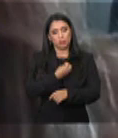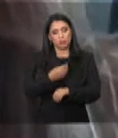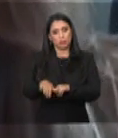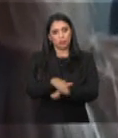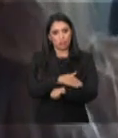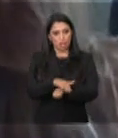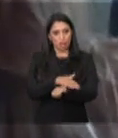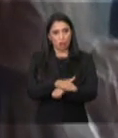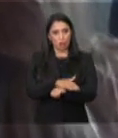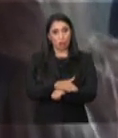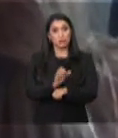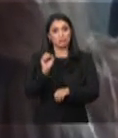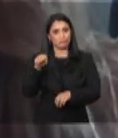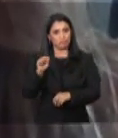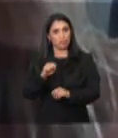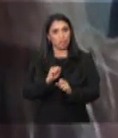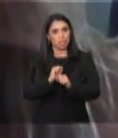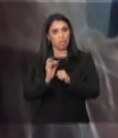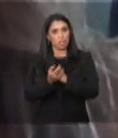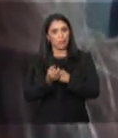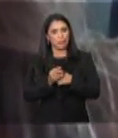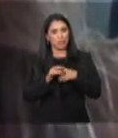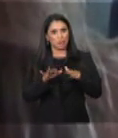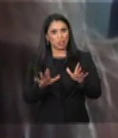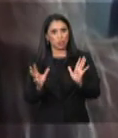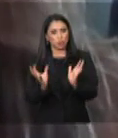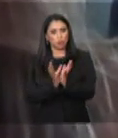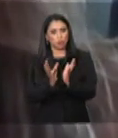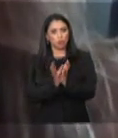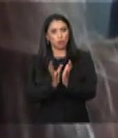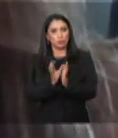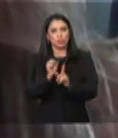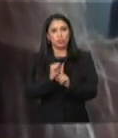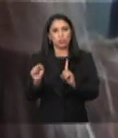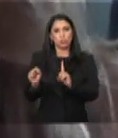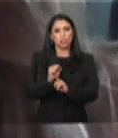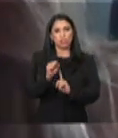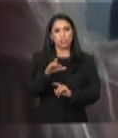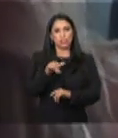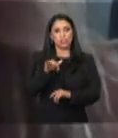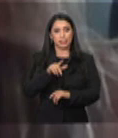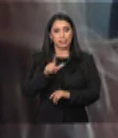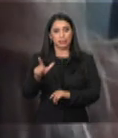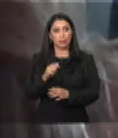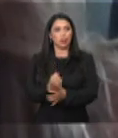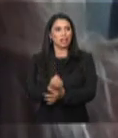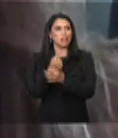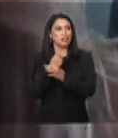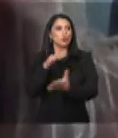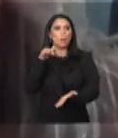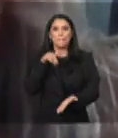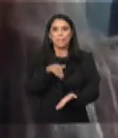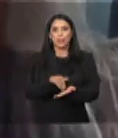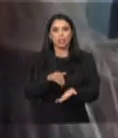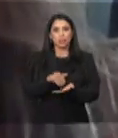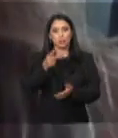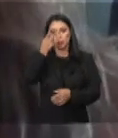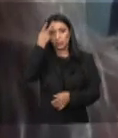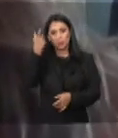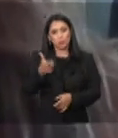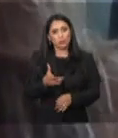pandemia na pandemia vemos grupos da sociedade civil se organizaram para garantir o mínimo as pessoas que não tinham acesso